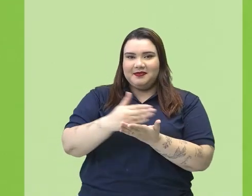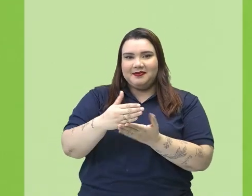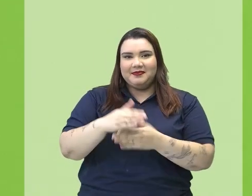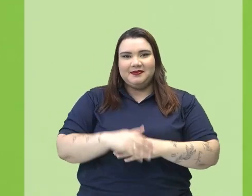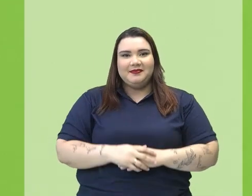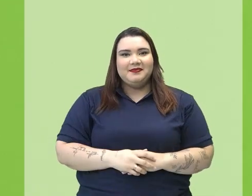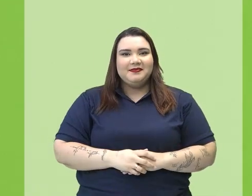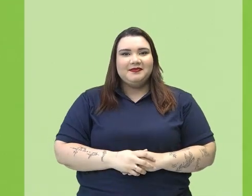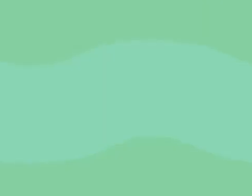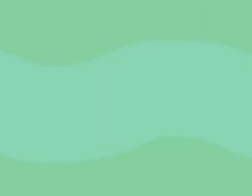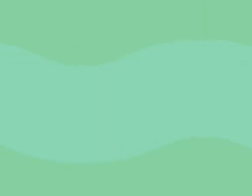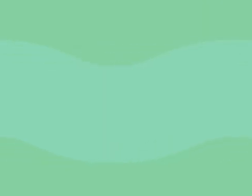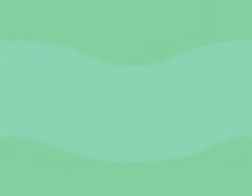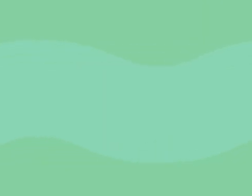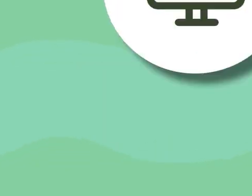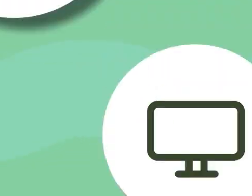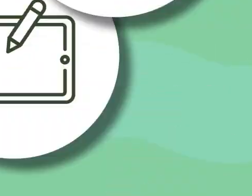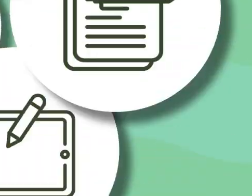aula.